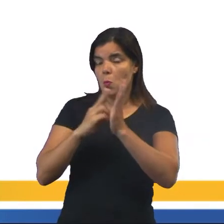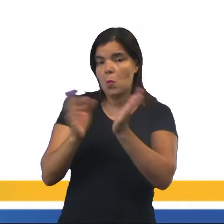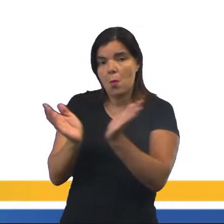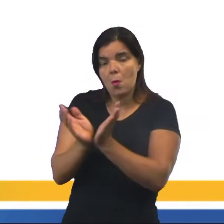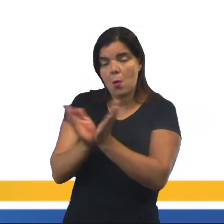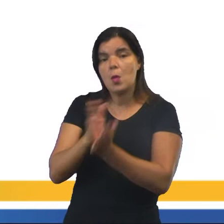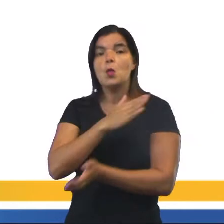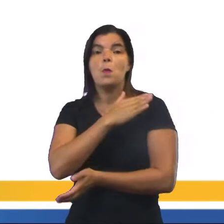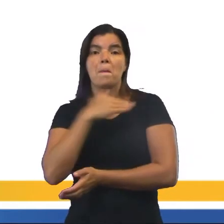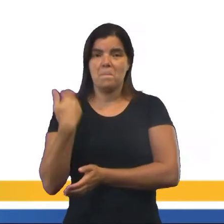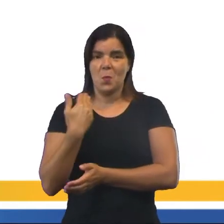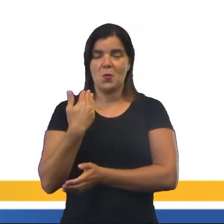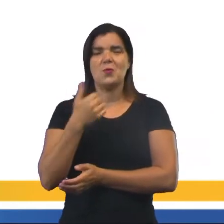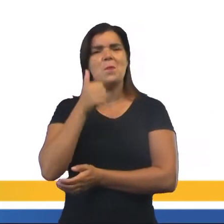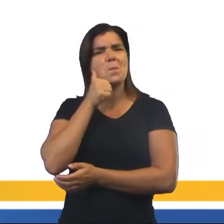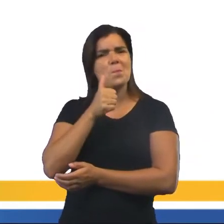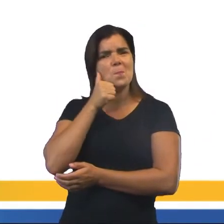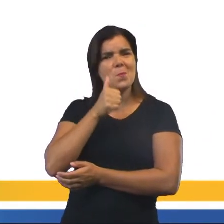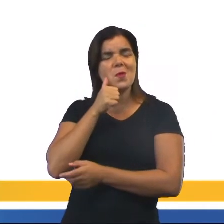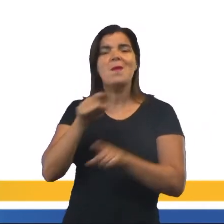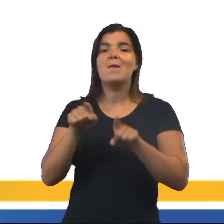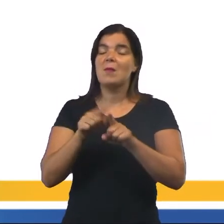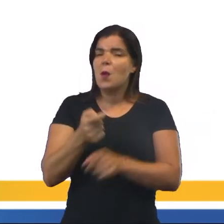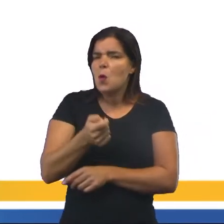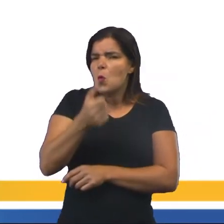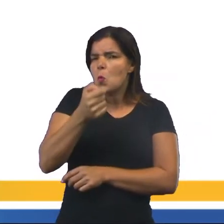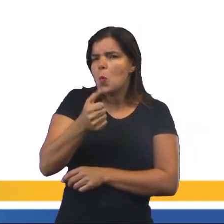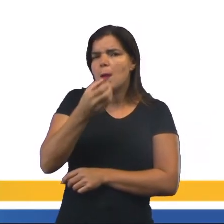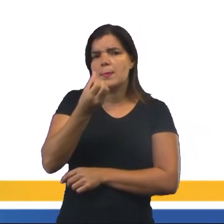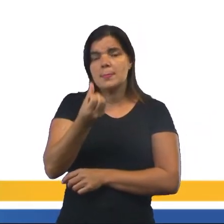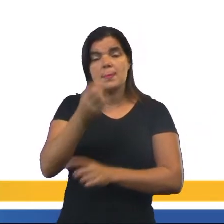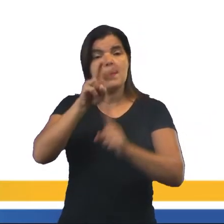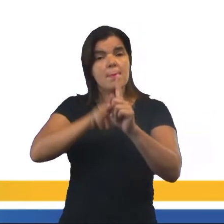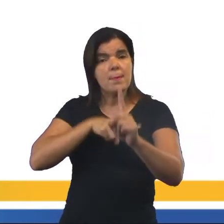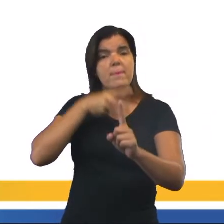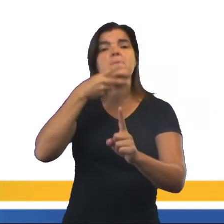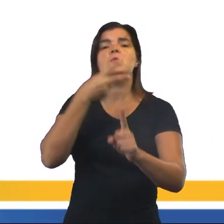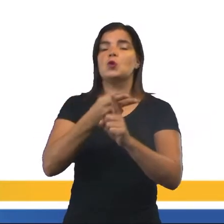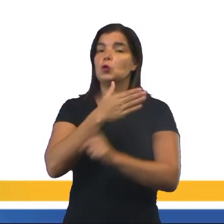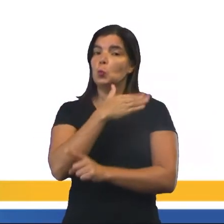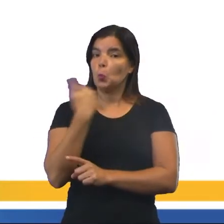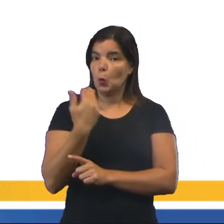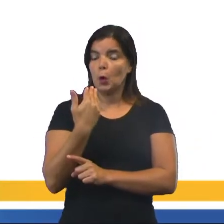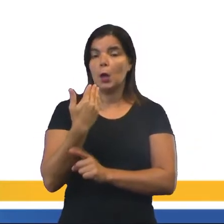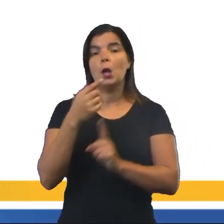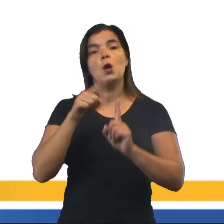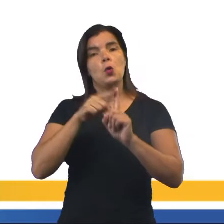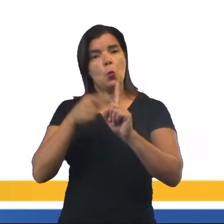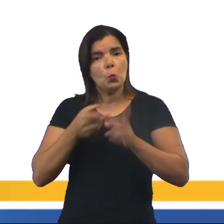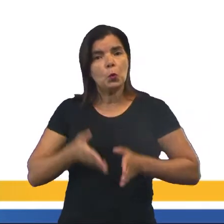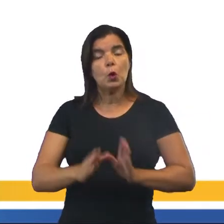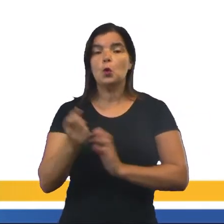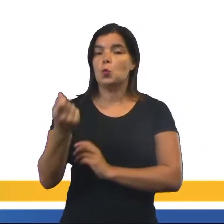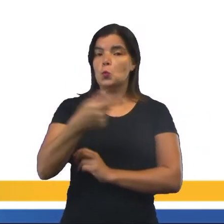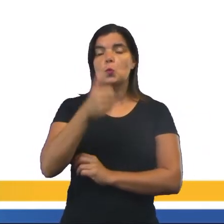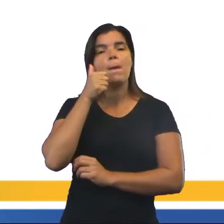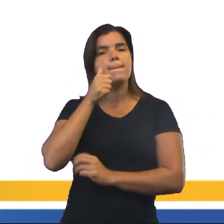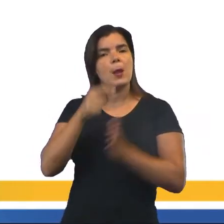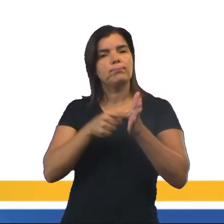morte materna. Mulheres indígenas têm quase 6 vezes mais chances de morrer no parto que mulheres